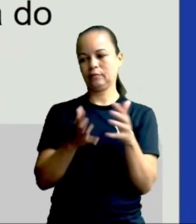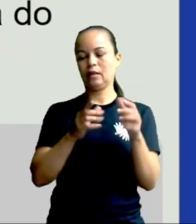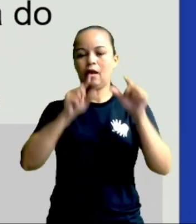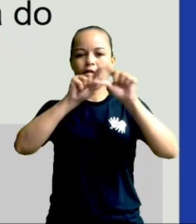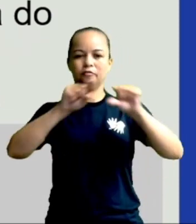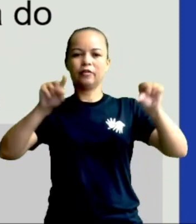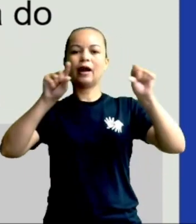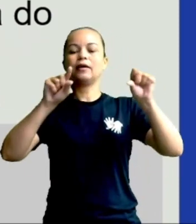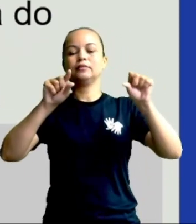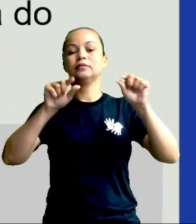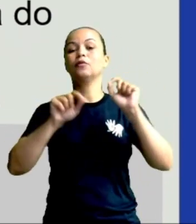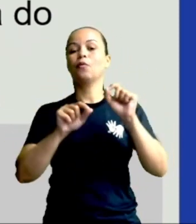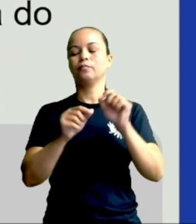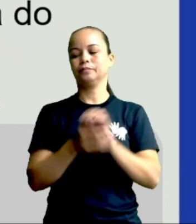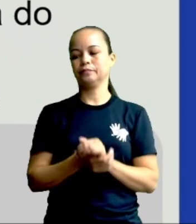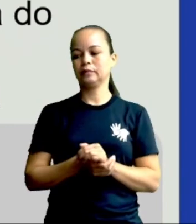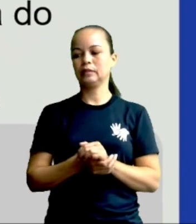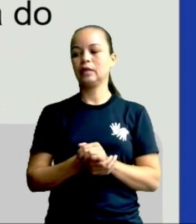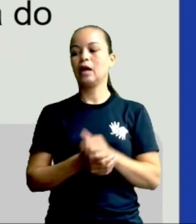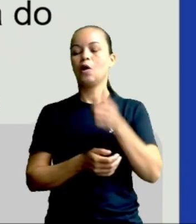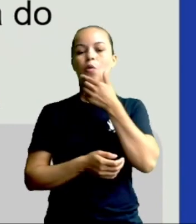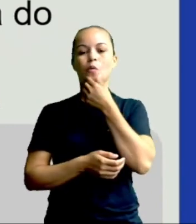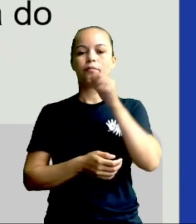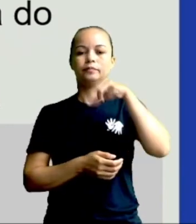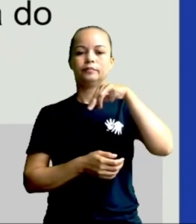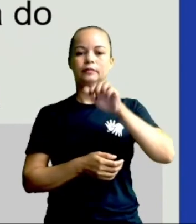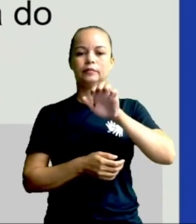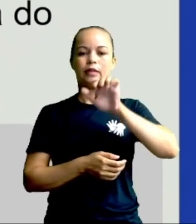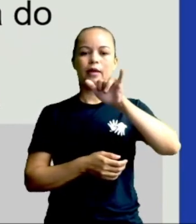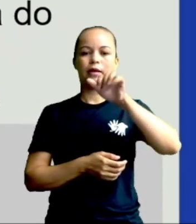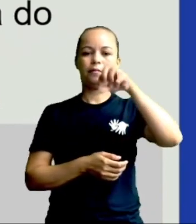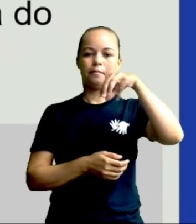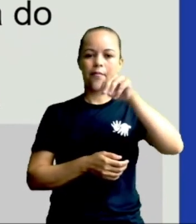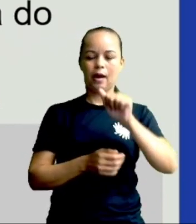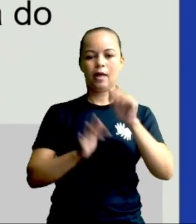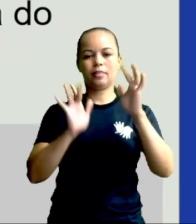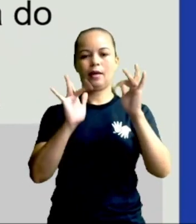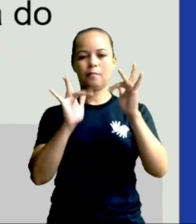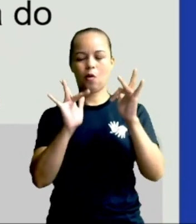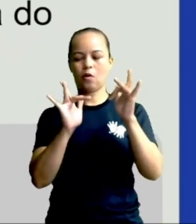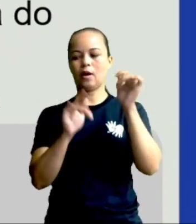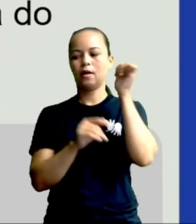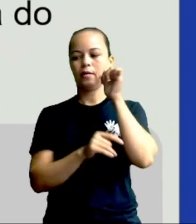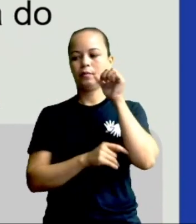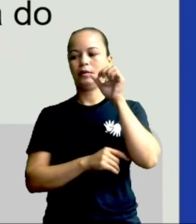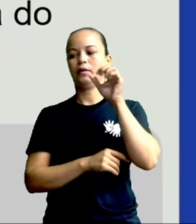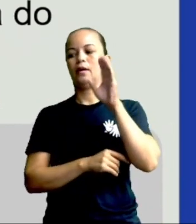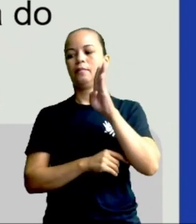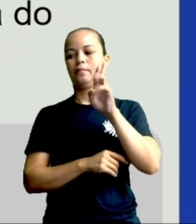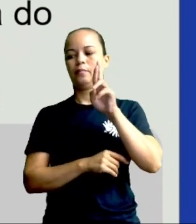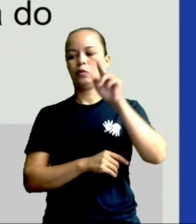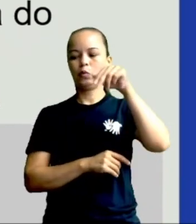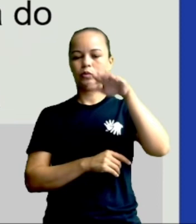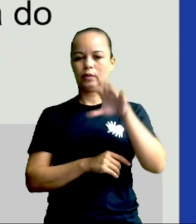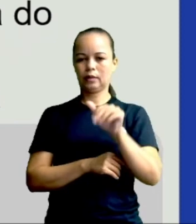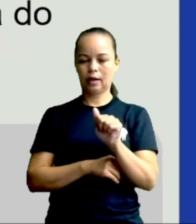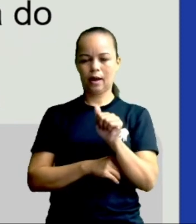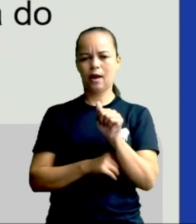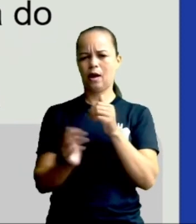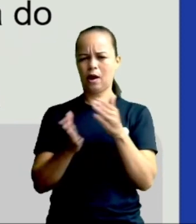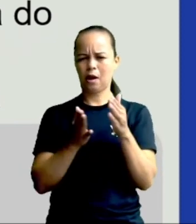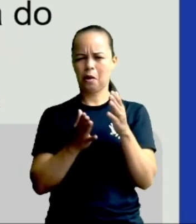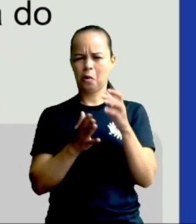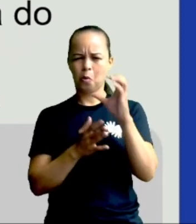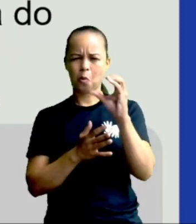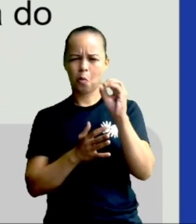frase deveria estar a seguinte forma Neymar está namorando Bruna E assim a frase estaria correta e